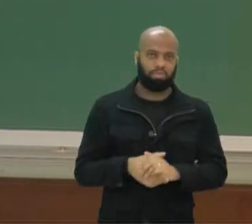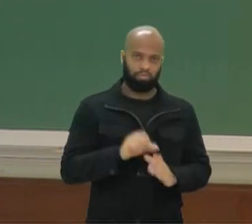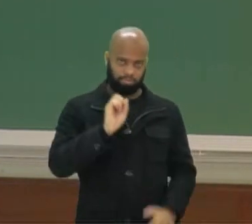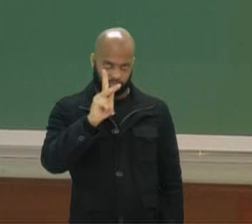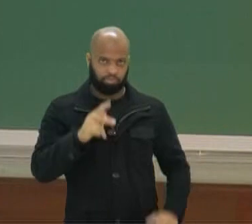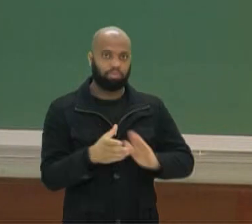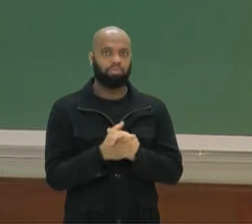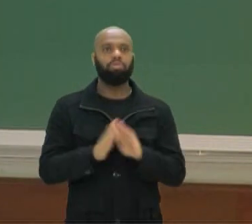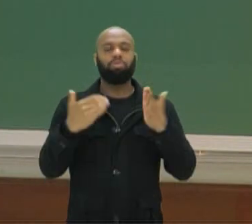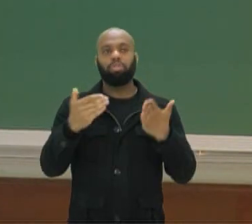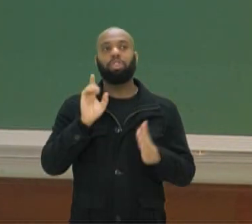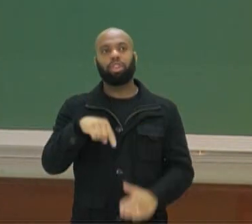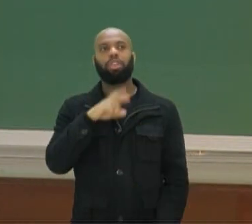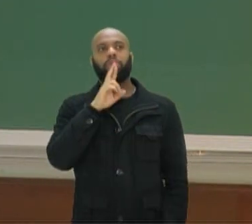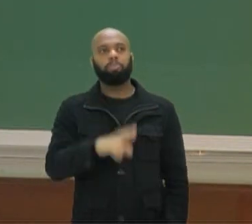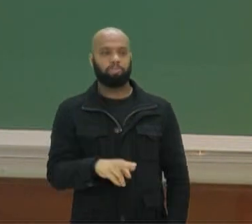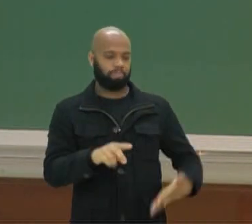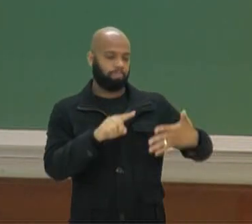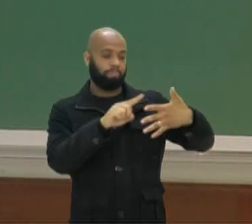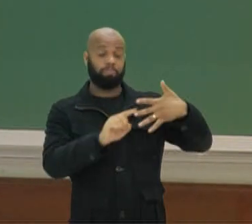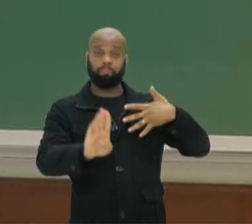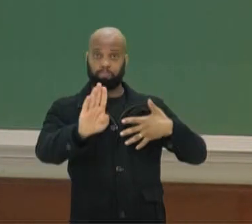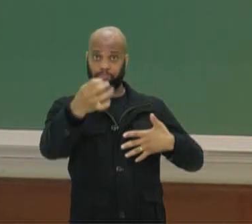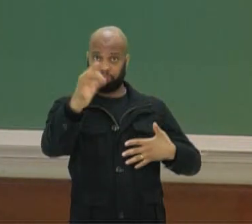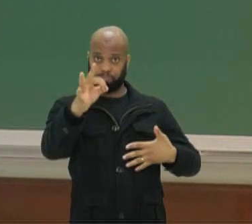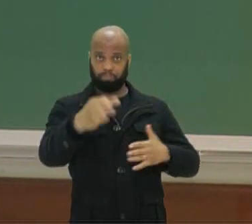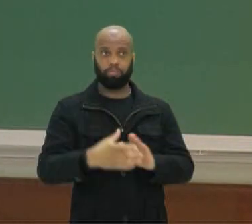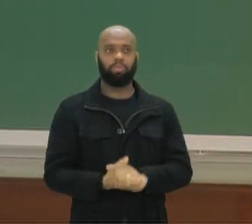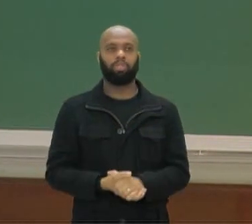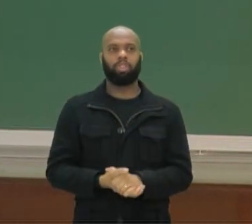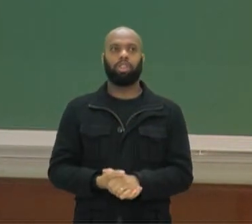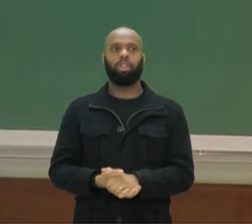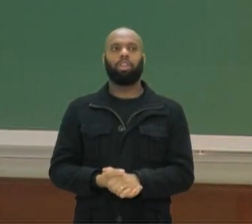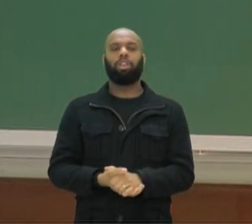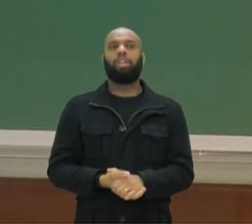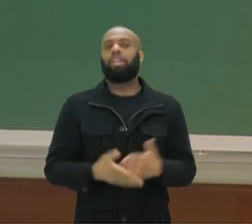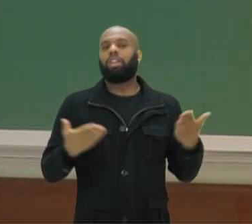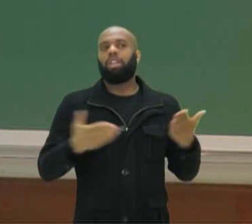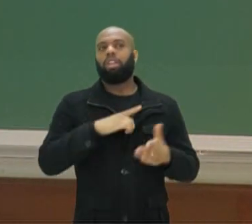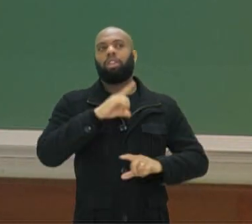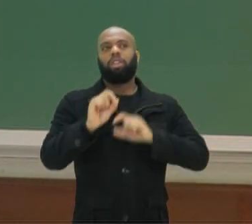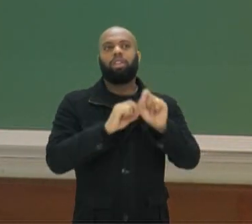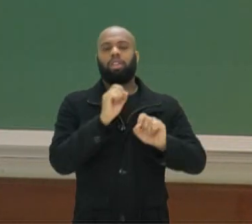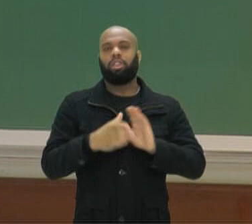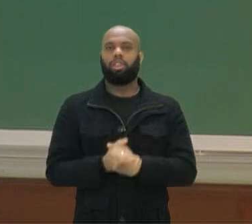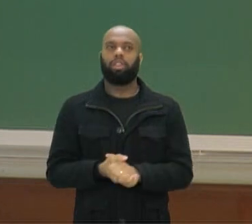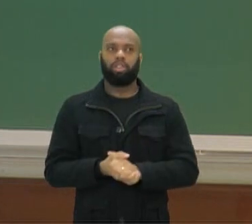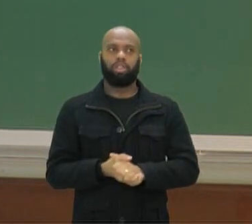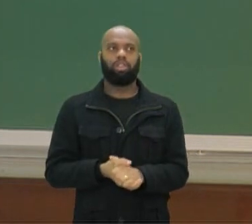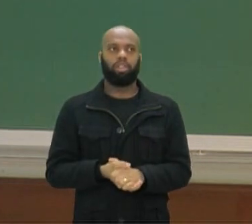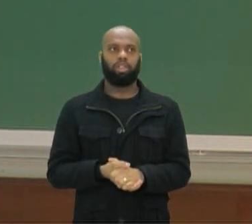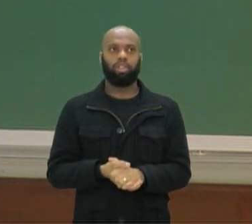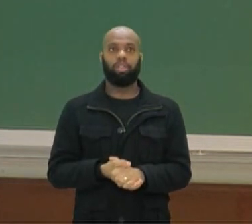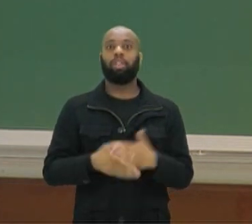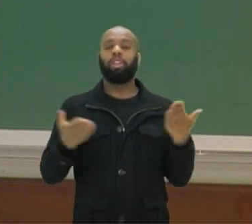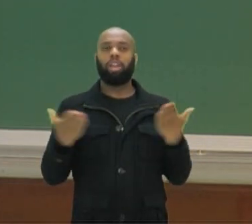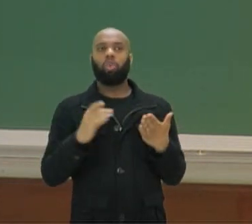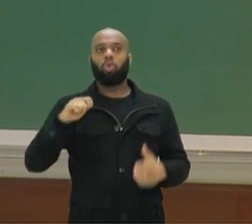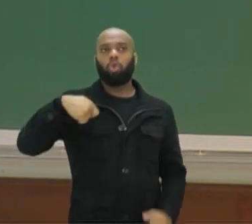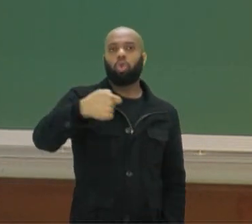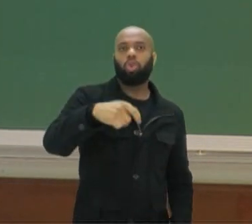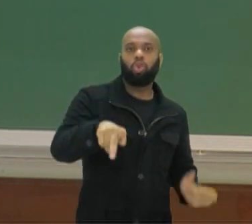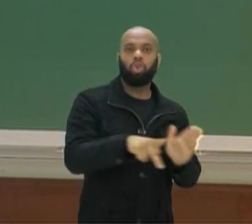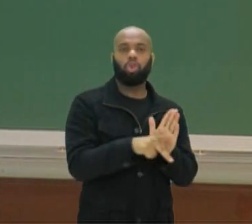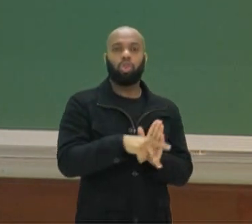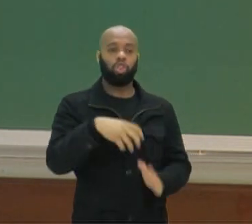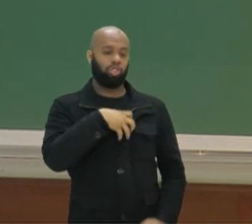Beleza? Então, a resposta certa é a letra B, tá bom? Então, vamos lá. Bora falar um pouco, então, sobre essa